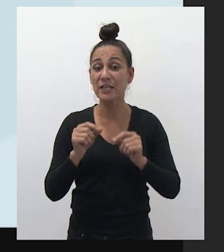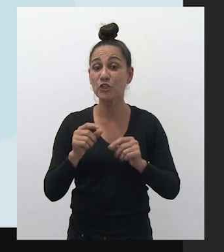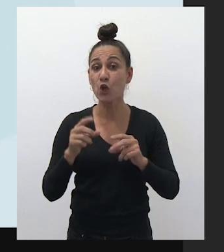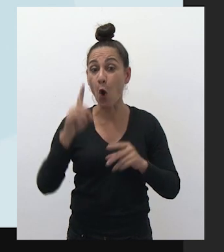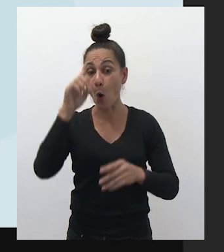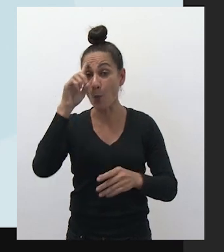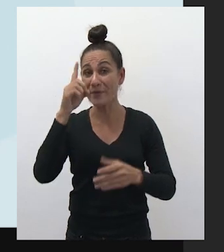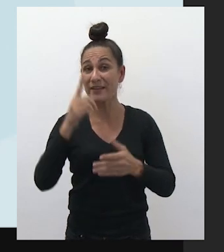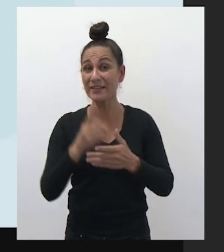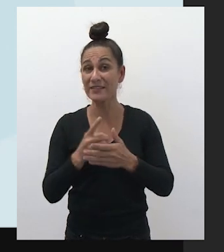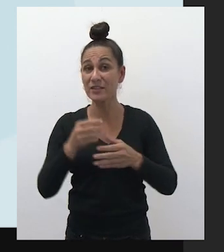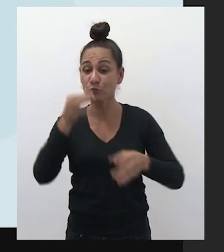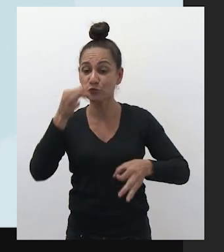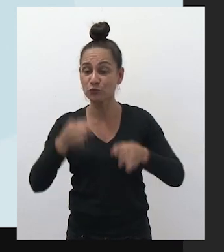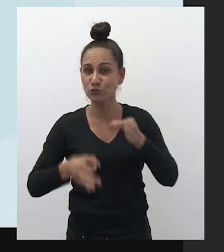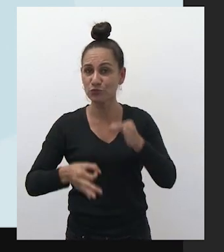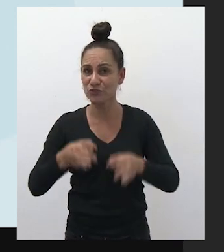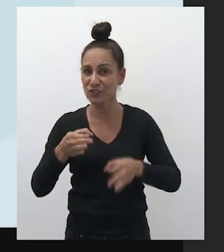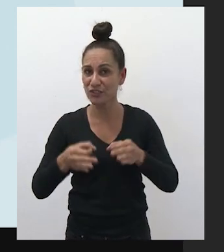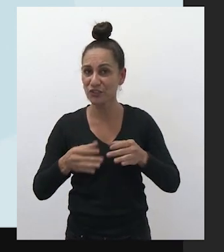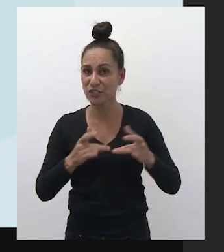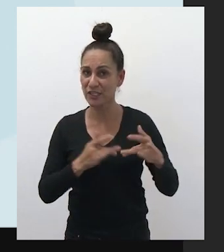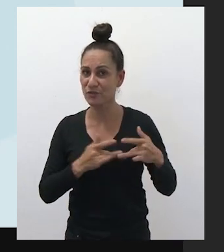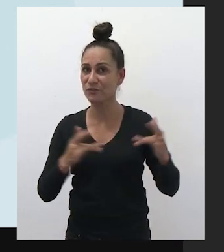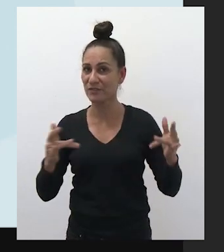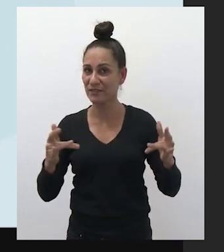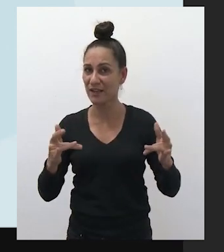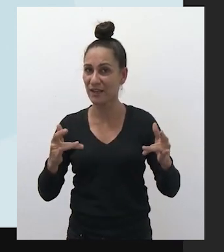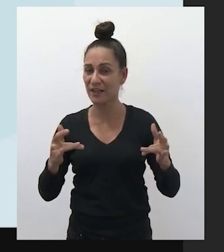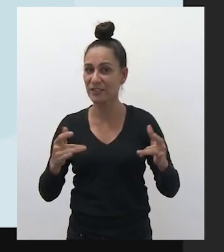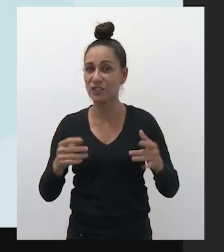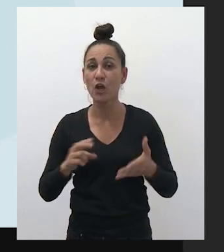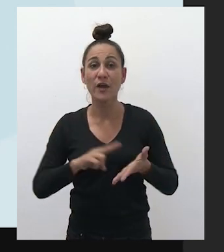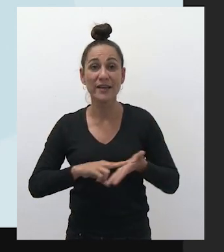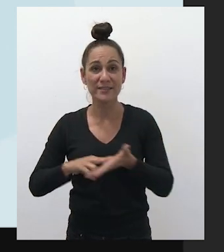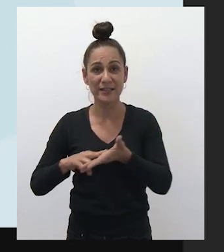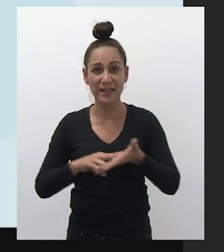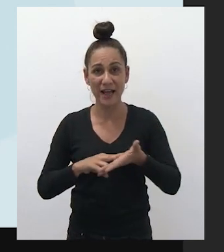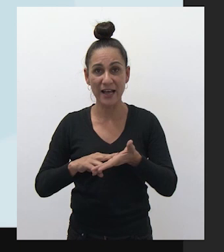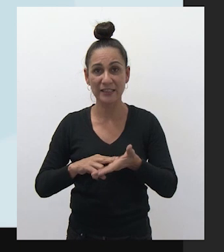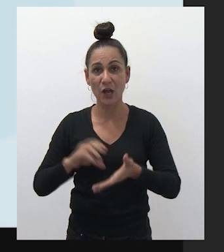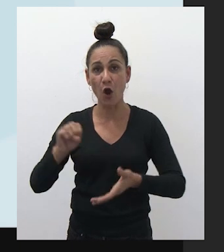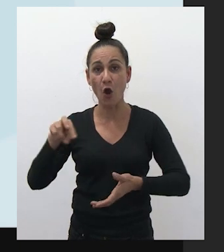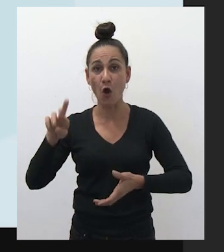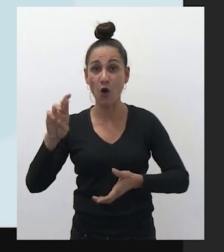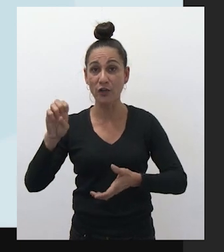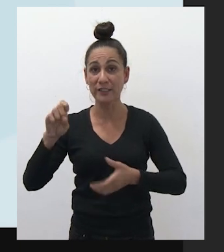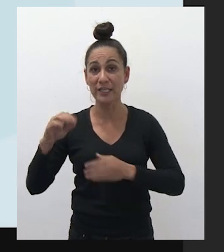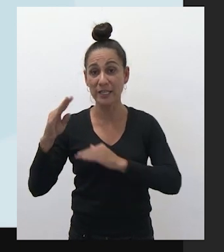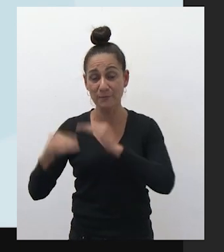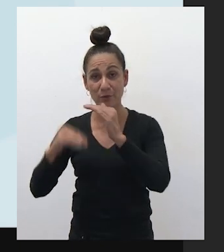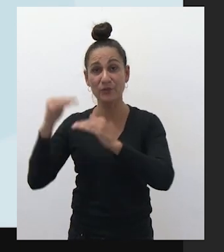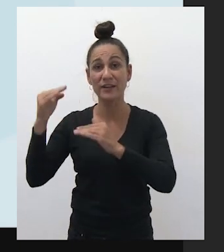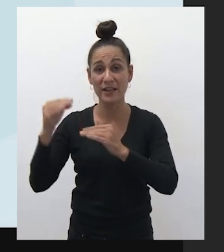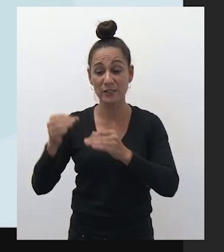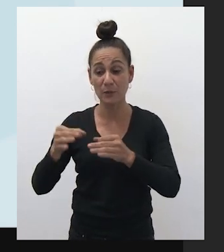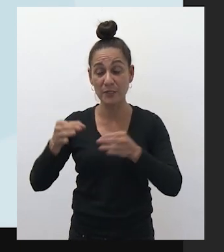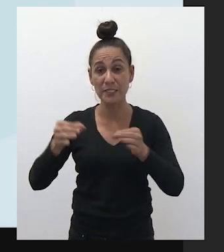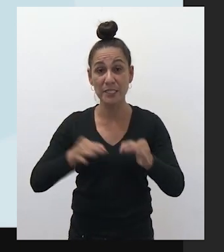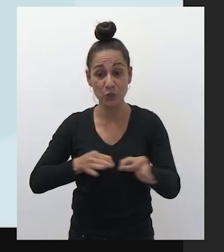obrigatoriedade jurídica. Então, nessa carta encíclica Populorum Progressio, São Paulo VI, ele fala